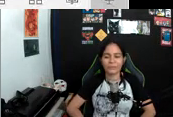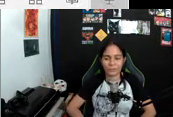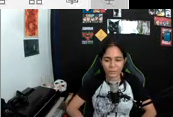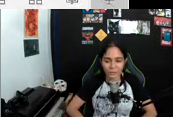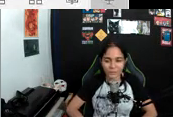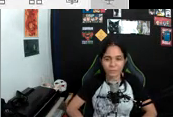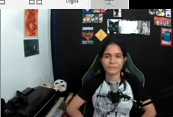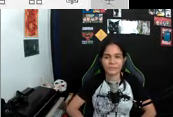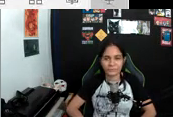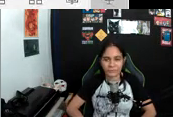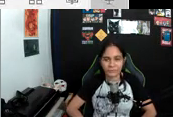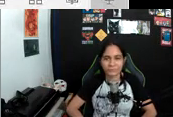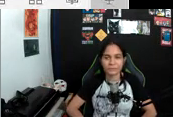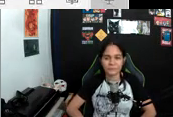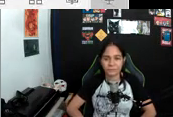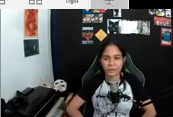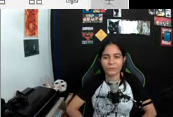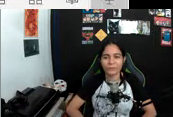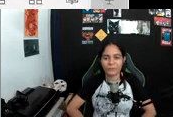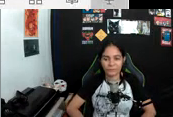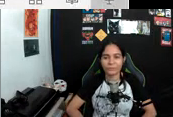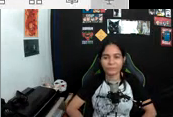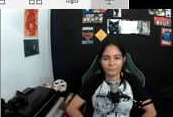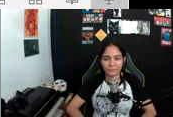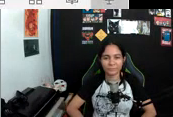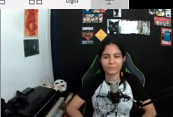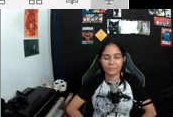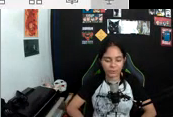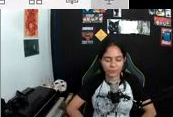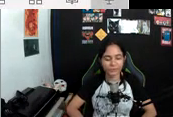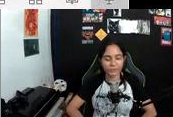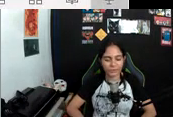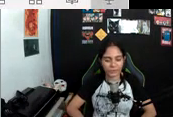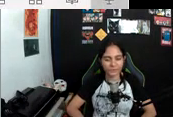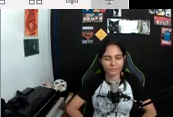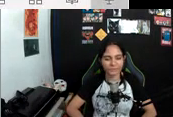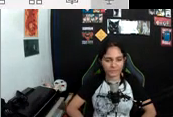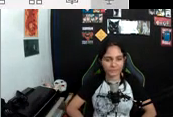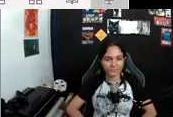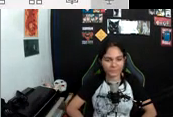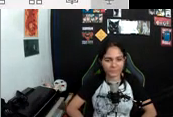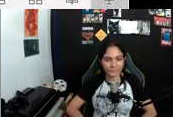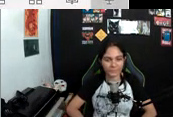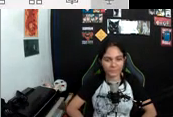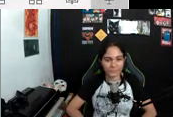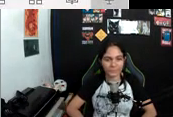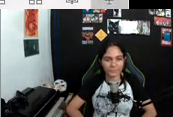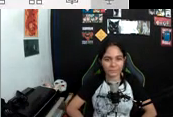Eliabe. Adorei sua posição. Isso mesmo. Professora. Oi, Jonas.